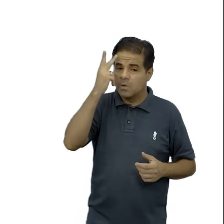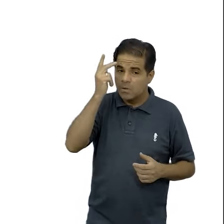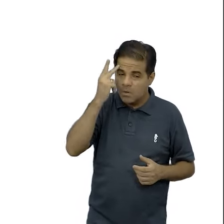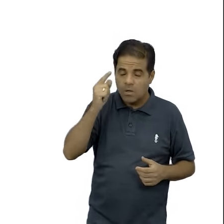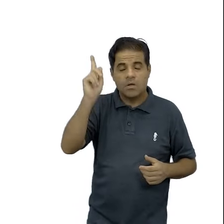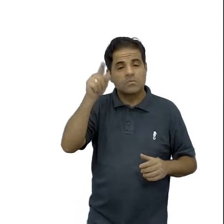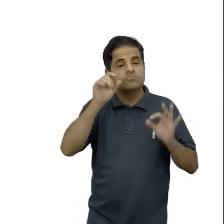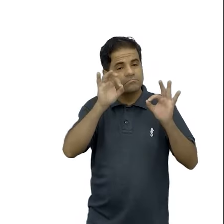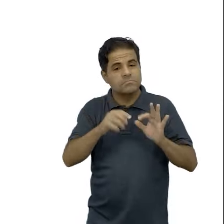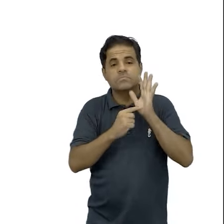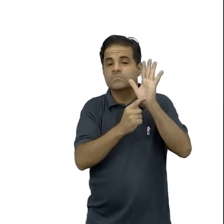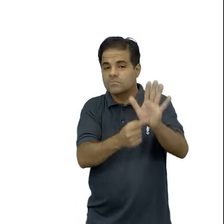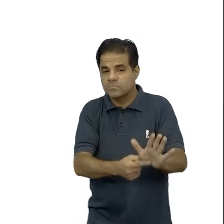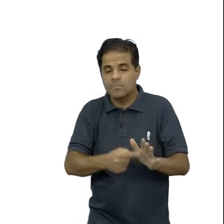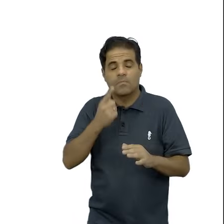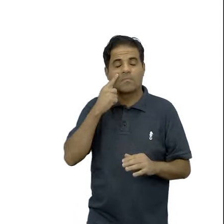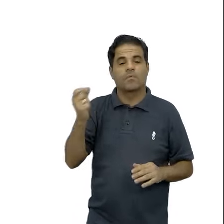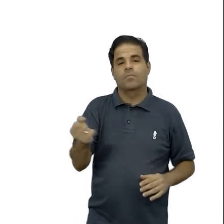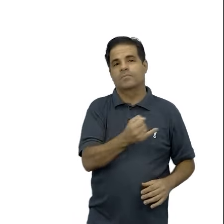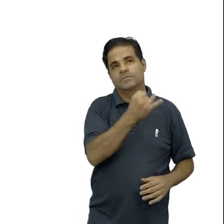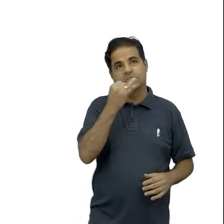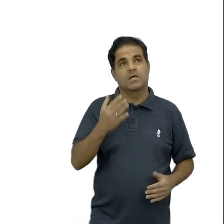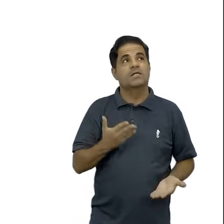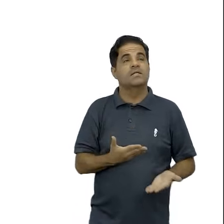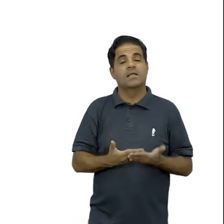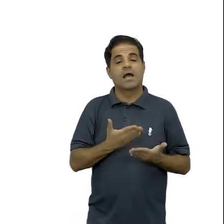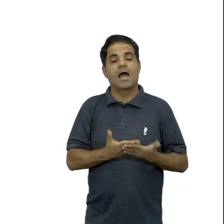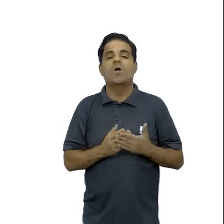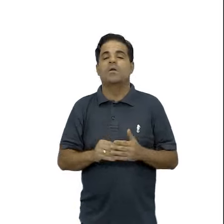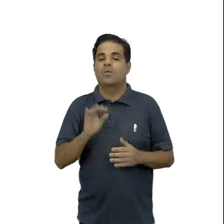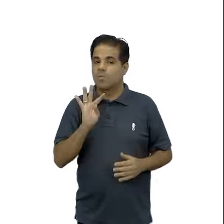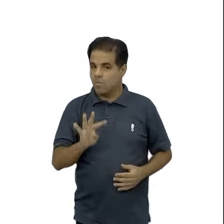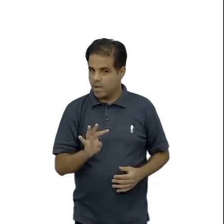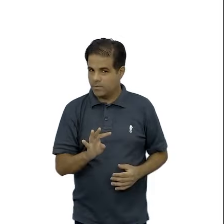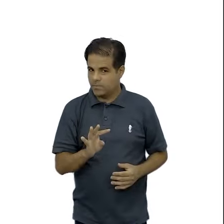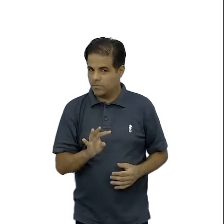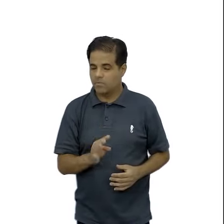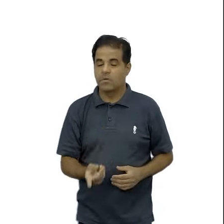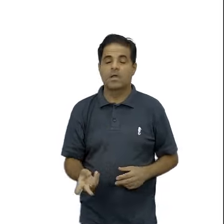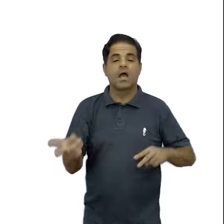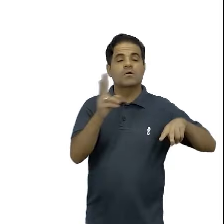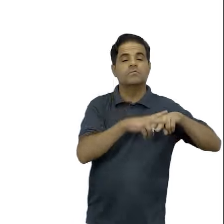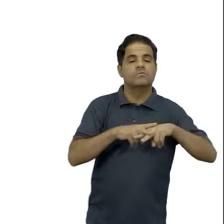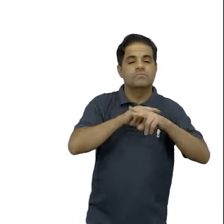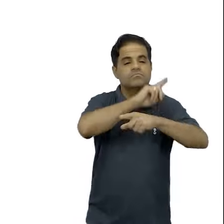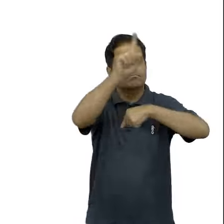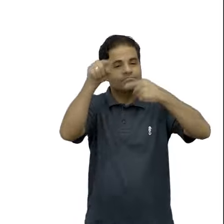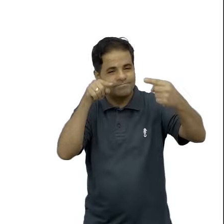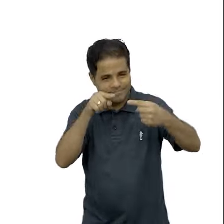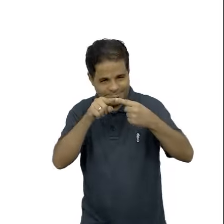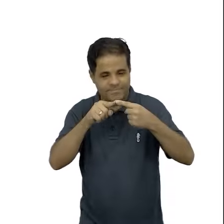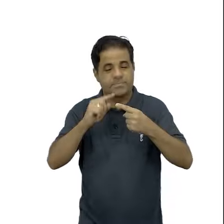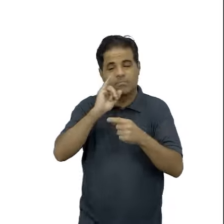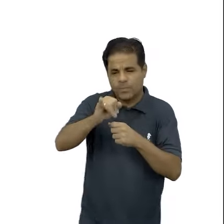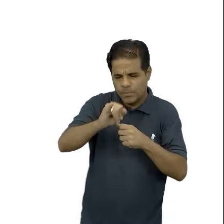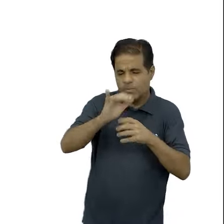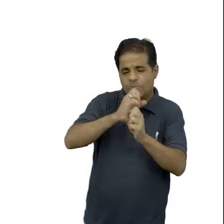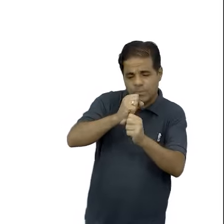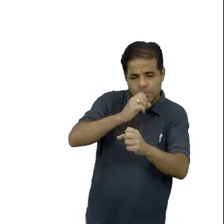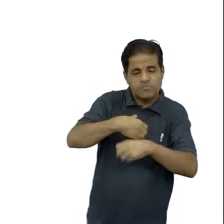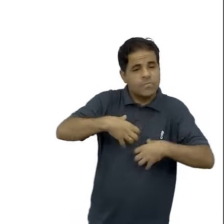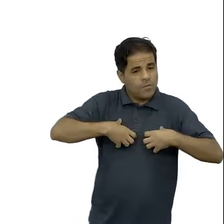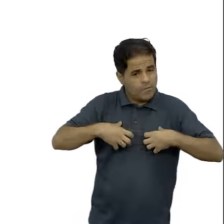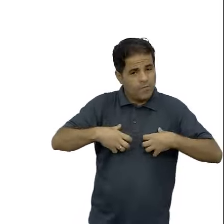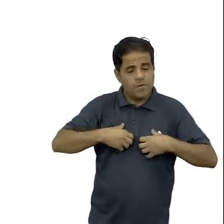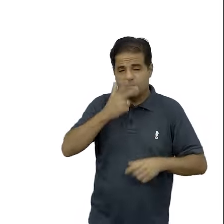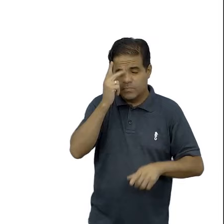como indicador de quantidade. Na aula 4, é retomado o propósito de contagem, mas de forma